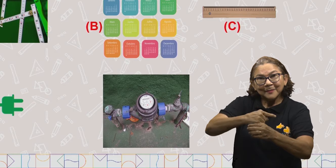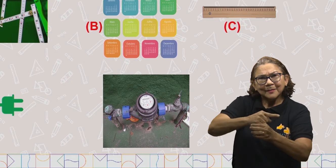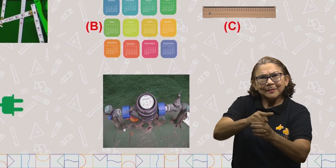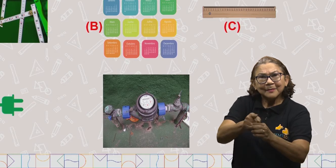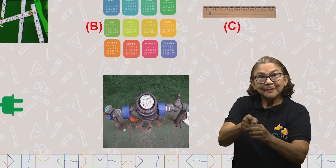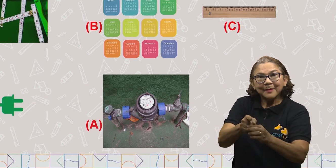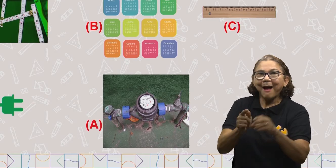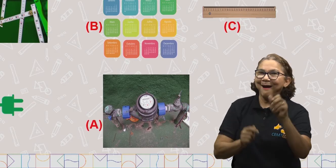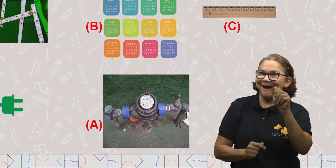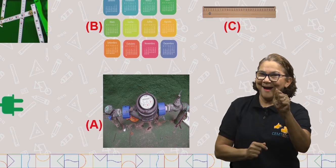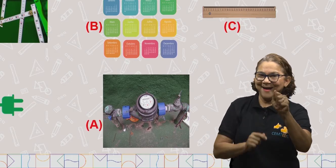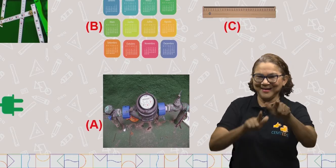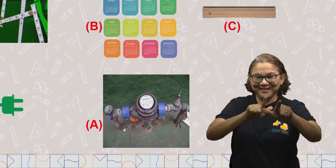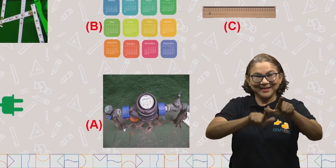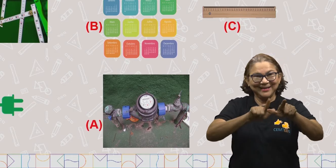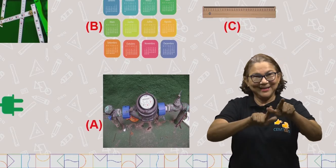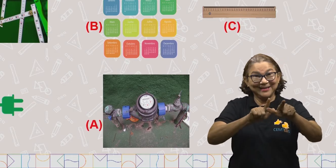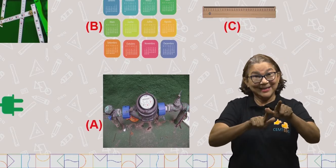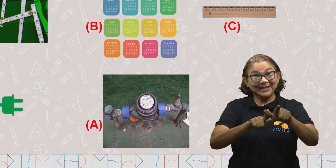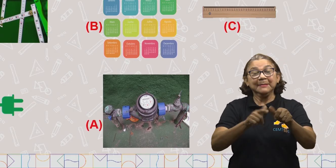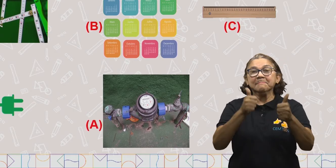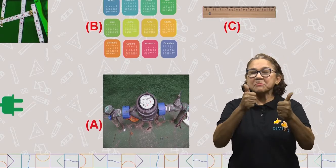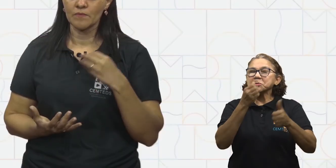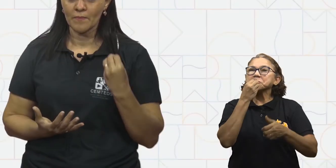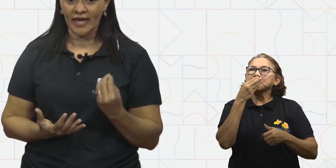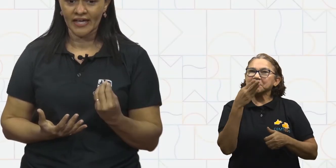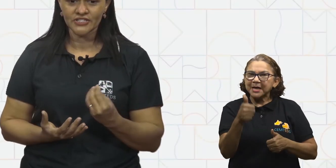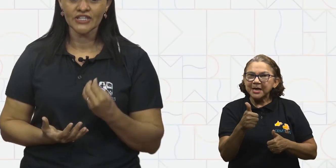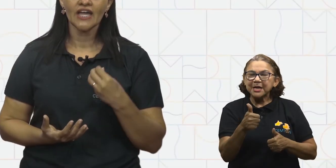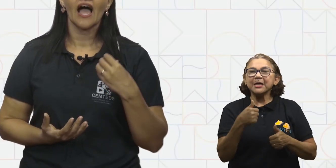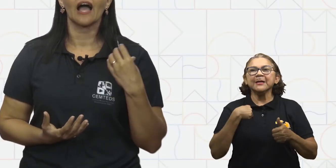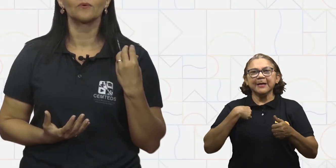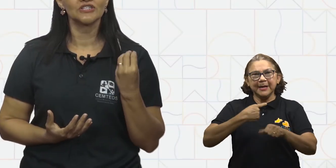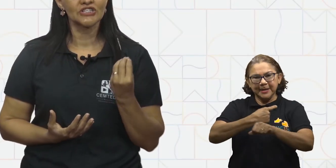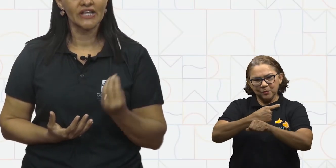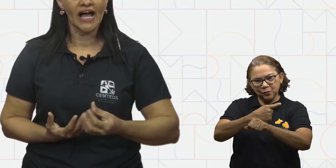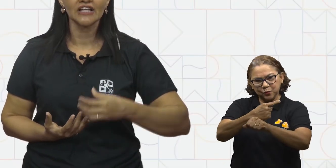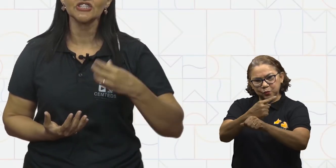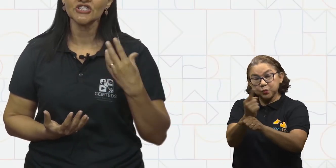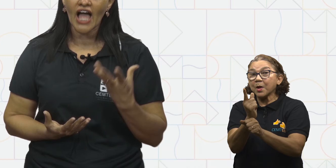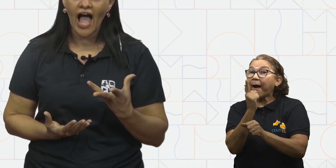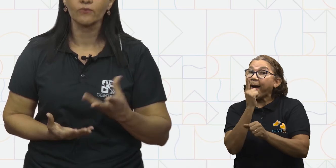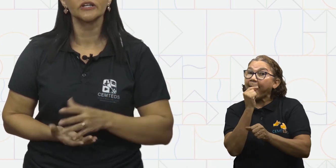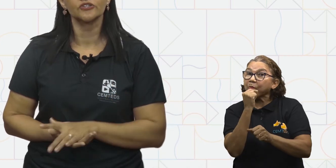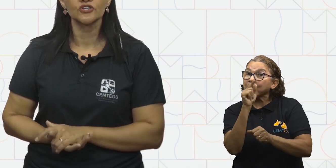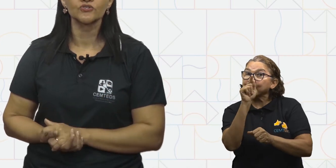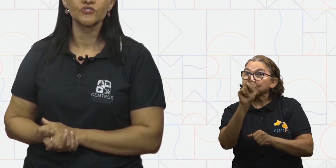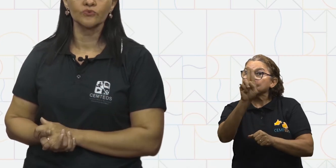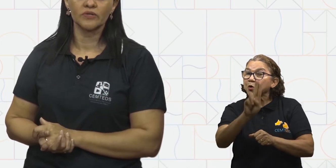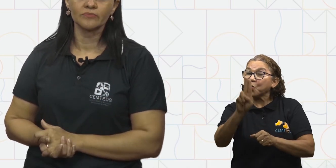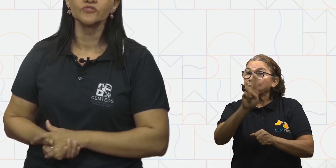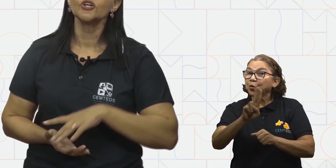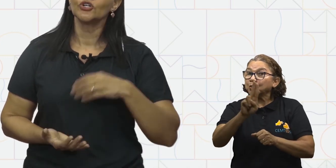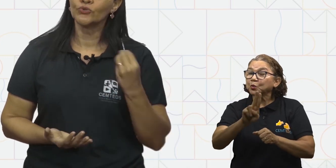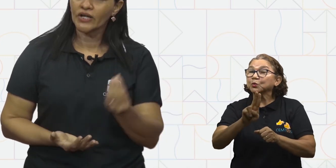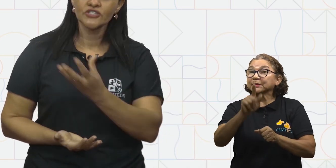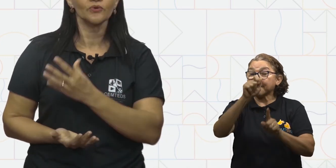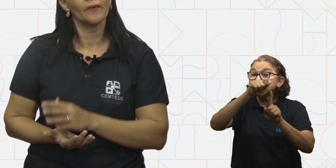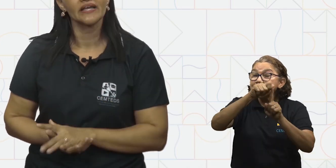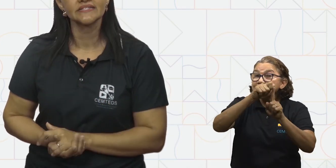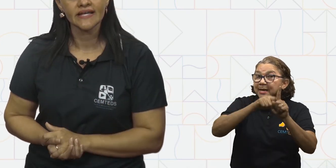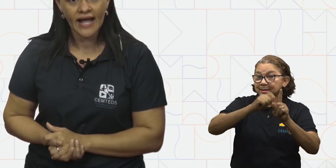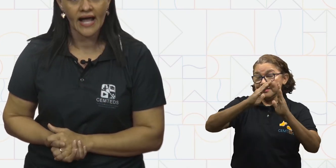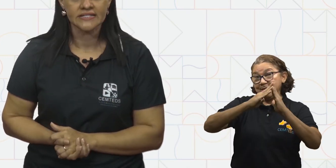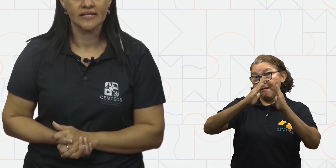letra? Letra A. Muito bem, ele mede a quantidade de água que nós consumimos